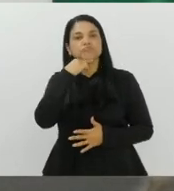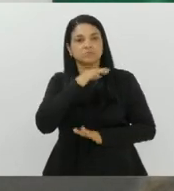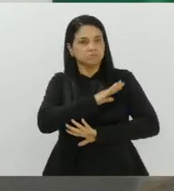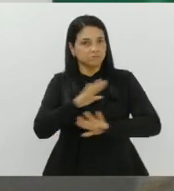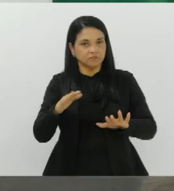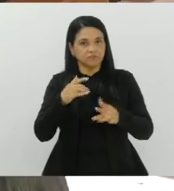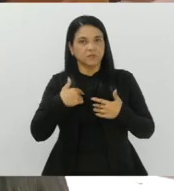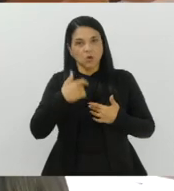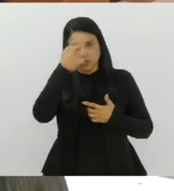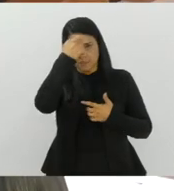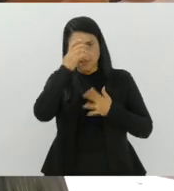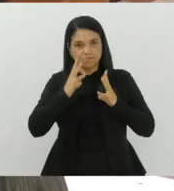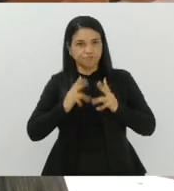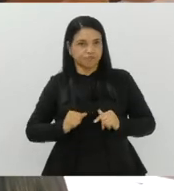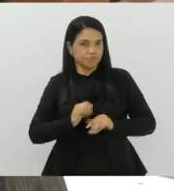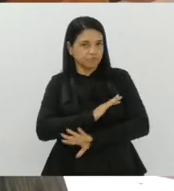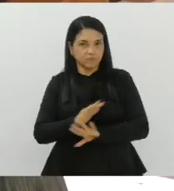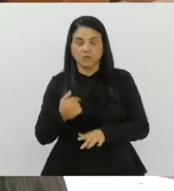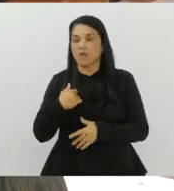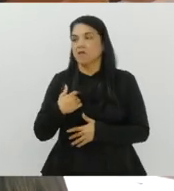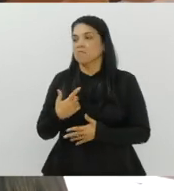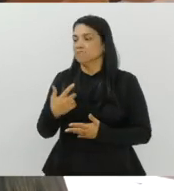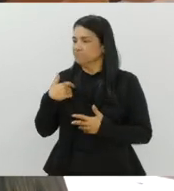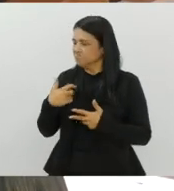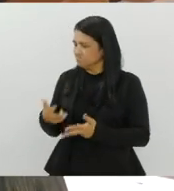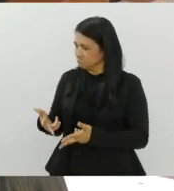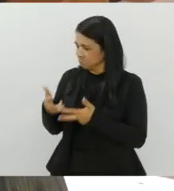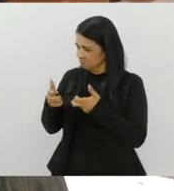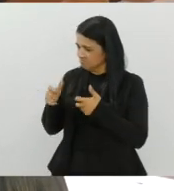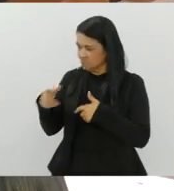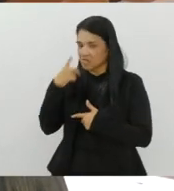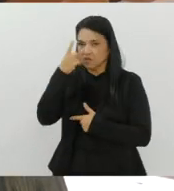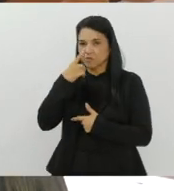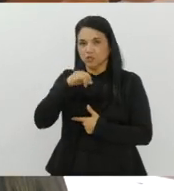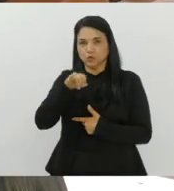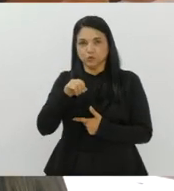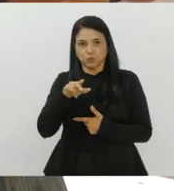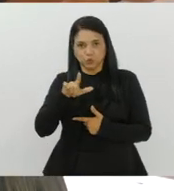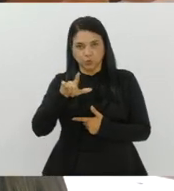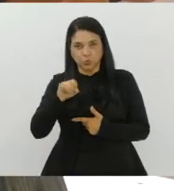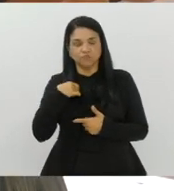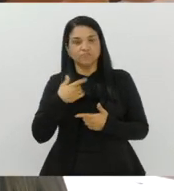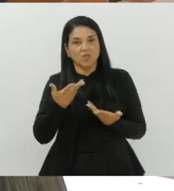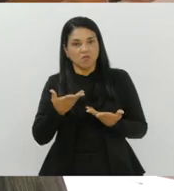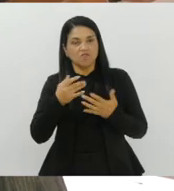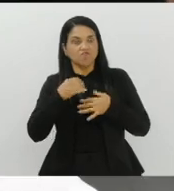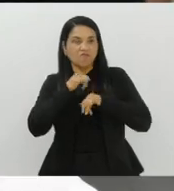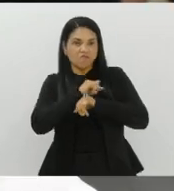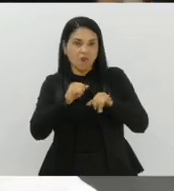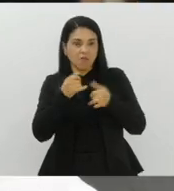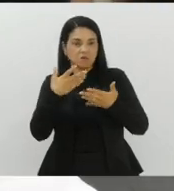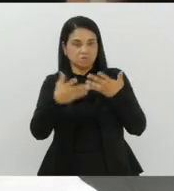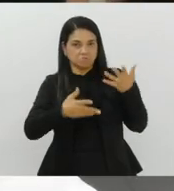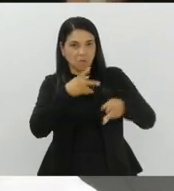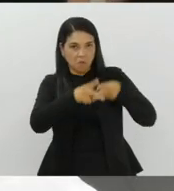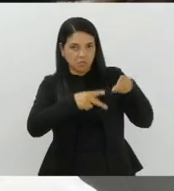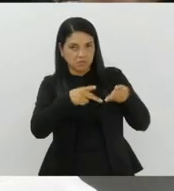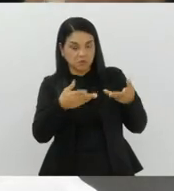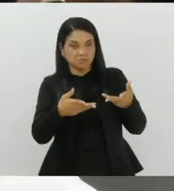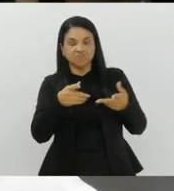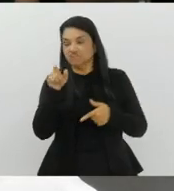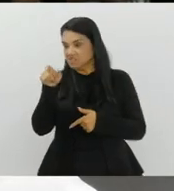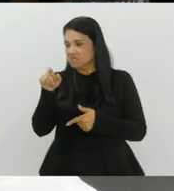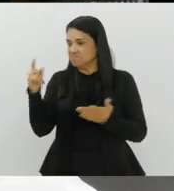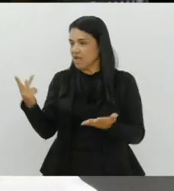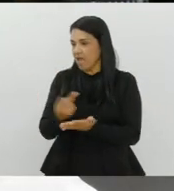uma vez, deputado Júlio, eu sinto realmente ter que levantar essa questão em público, mas o que Vossa Excelência falou está